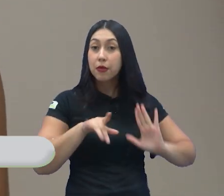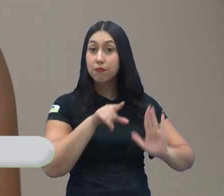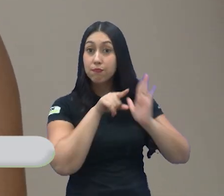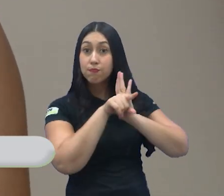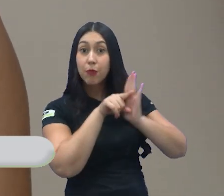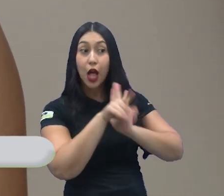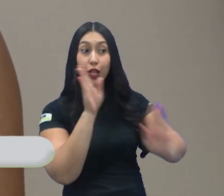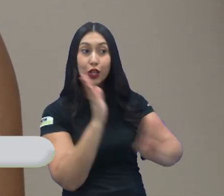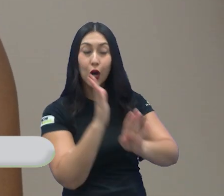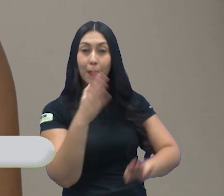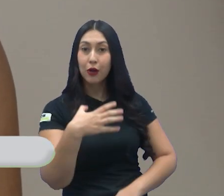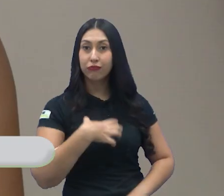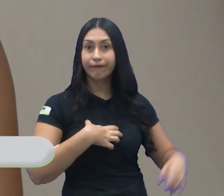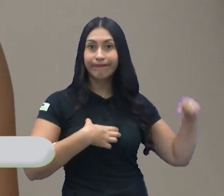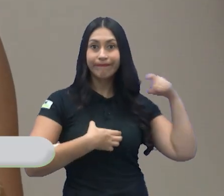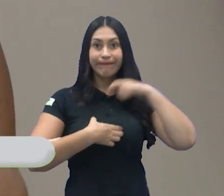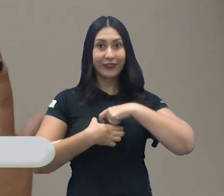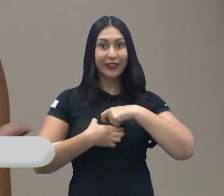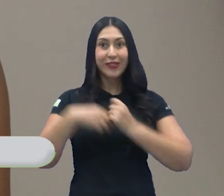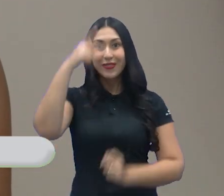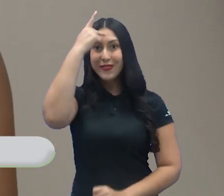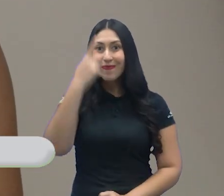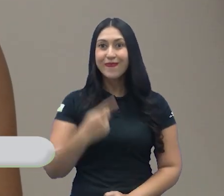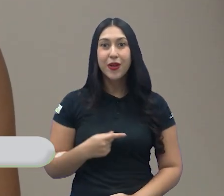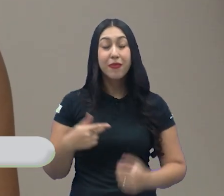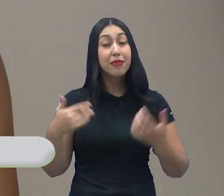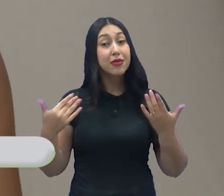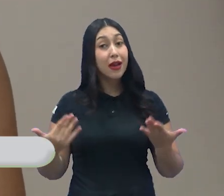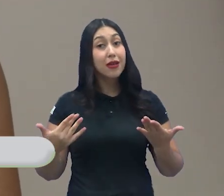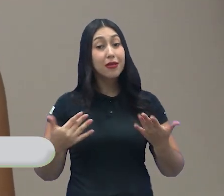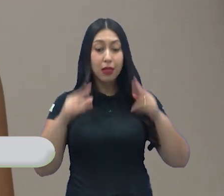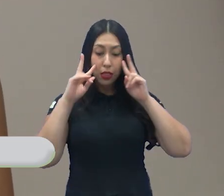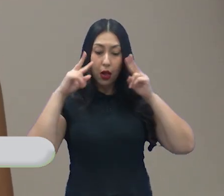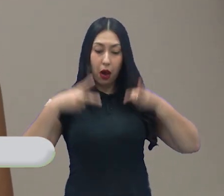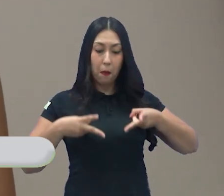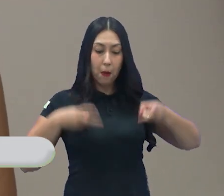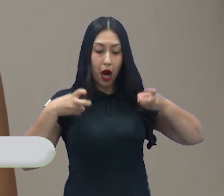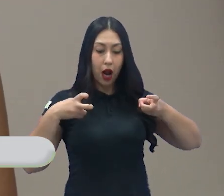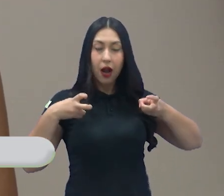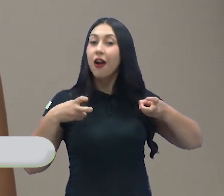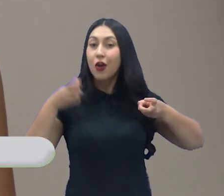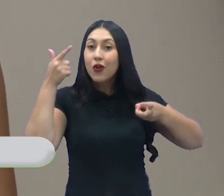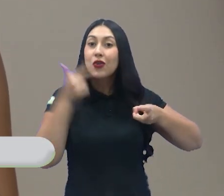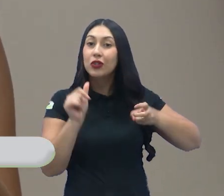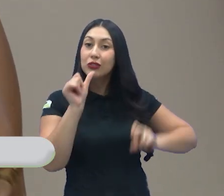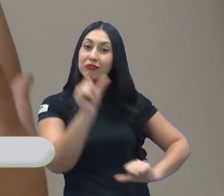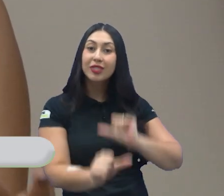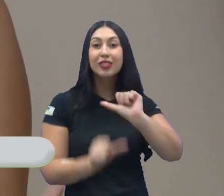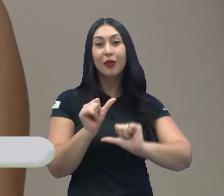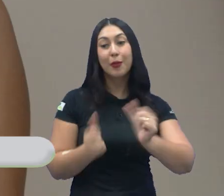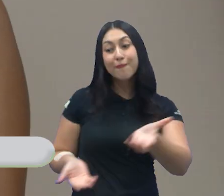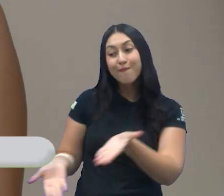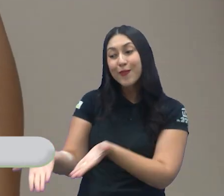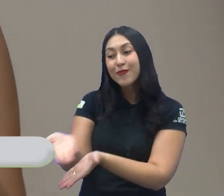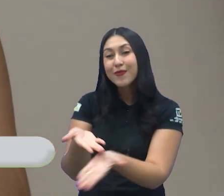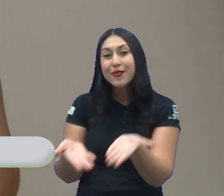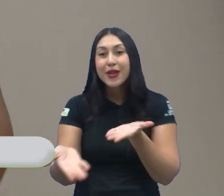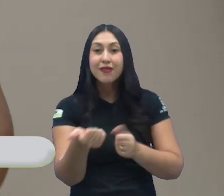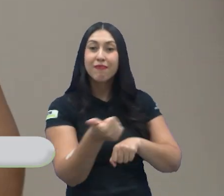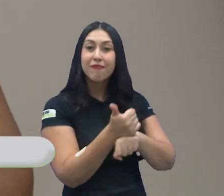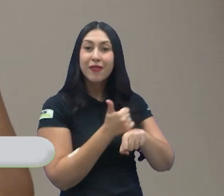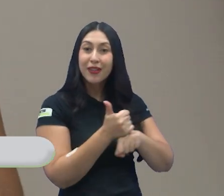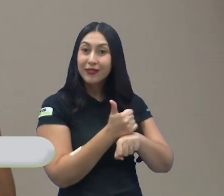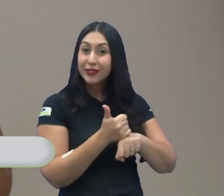de temperamento que ela carrega e com esse autoconhecimento ela transformou a forma de como levar a vida profissional